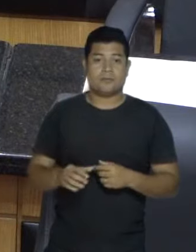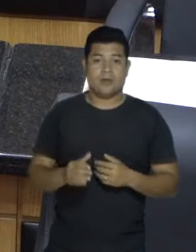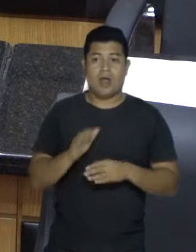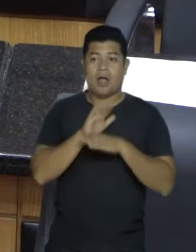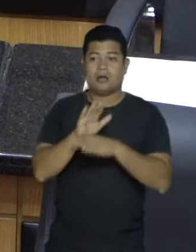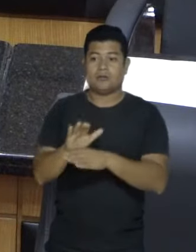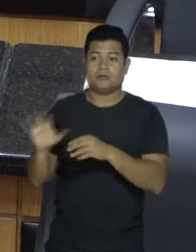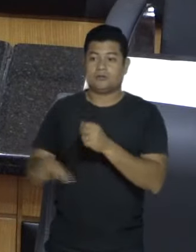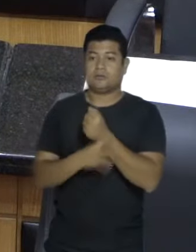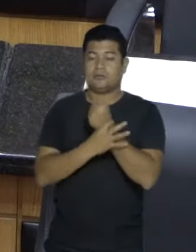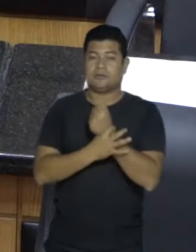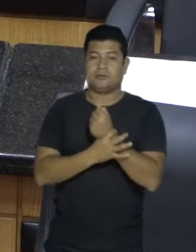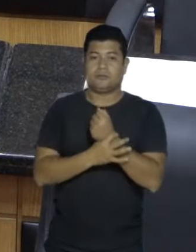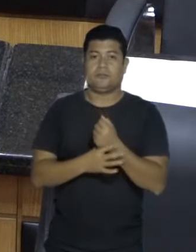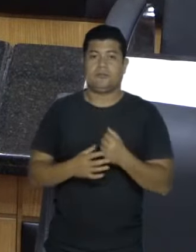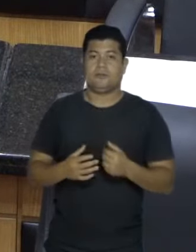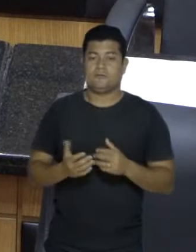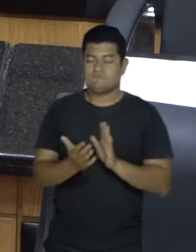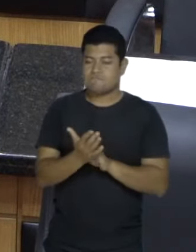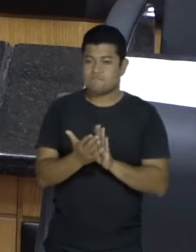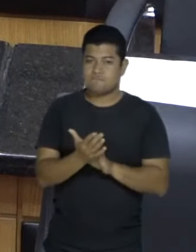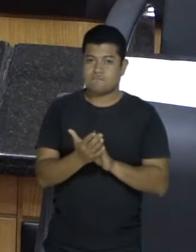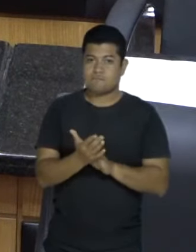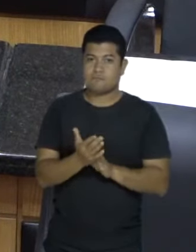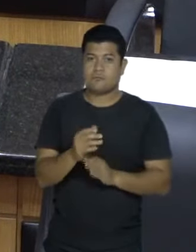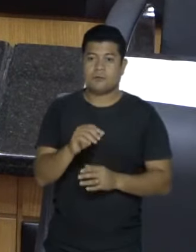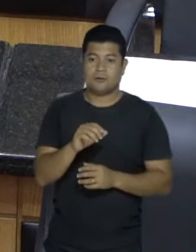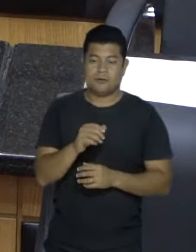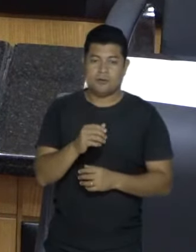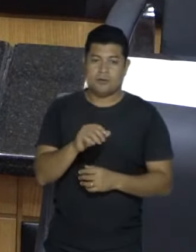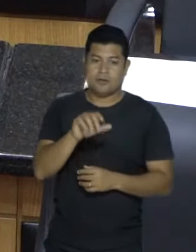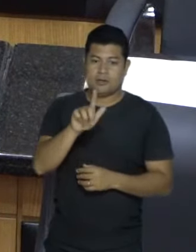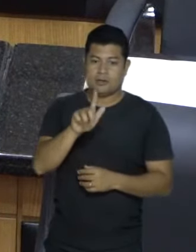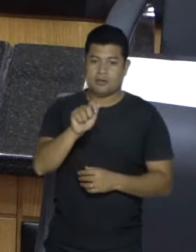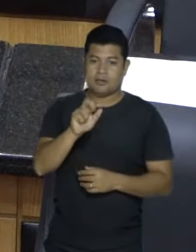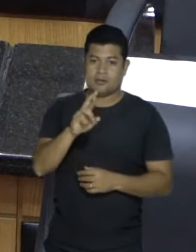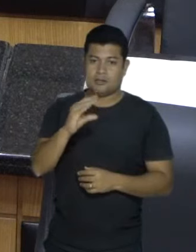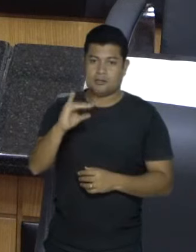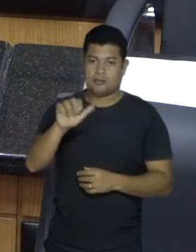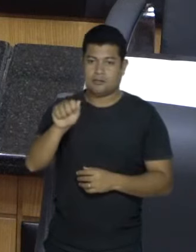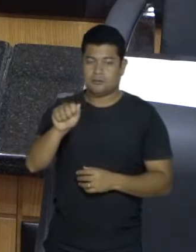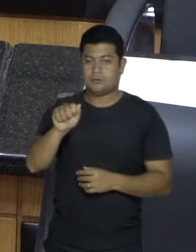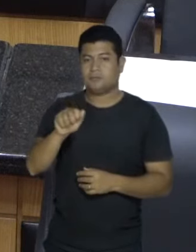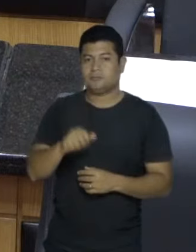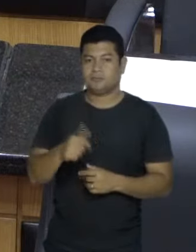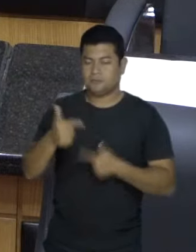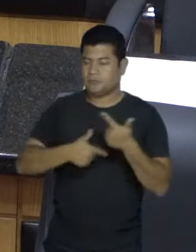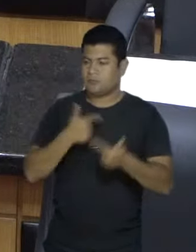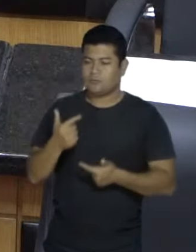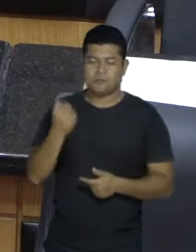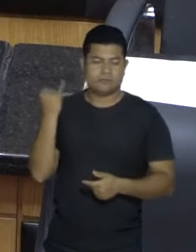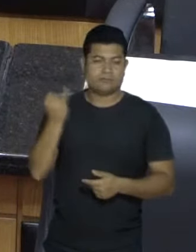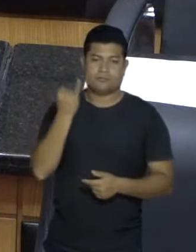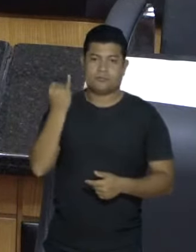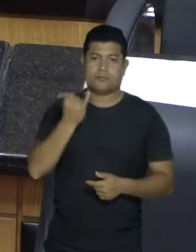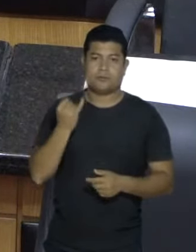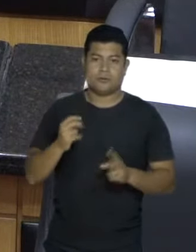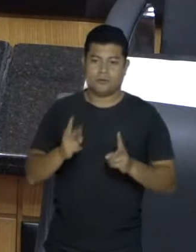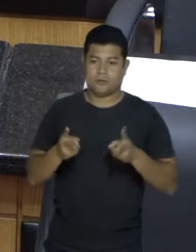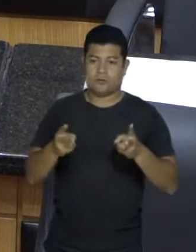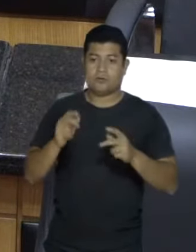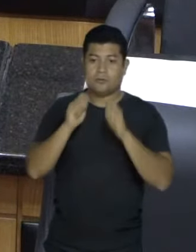que passam pela casa do Povo Parabéns Sargento Garcia seu trabalho é fundamental indispensável para o bom funcionamento